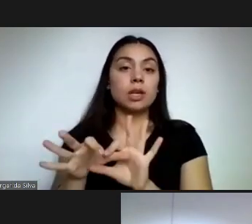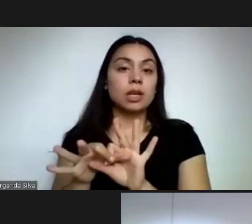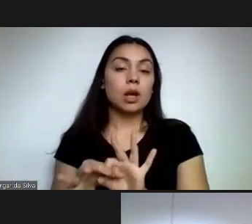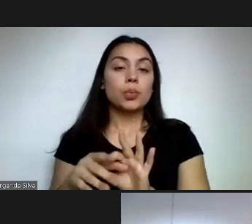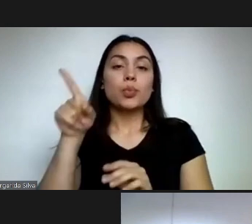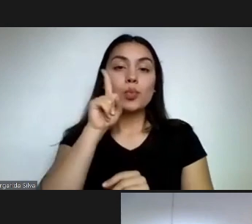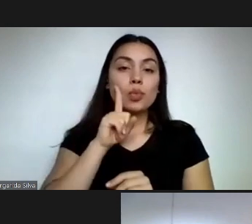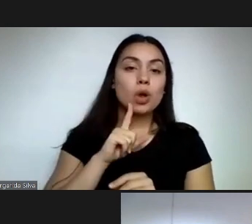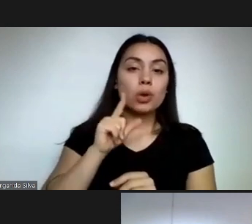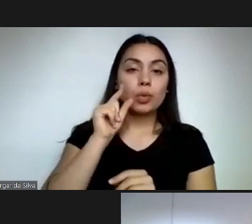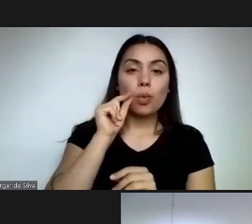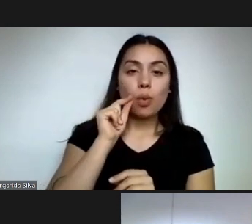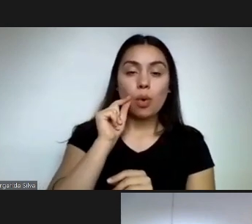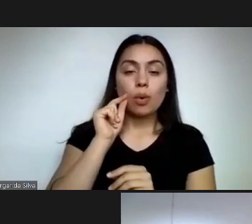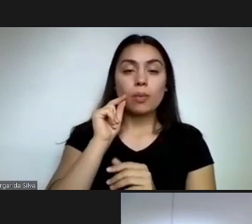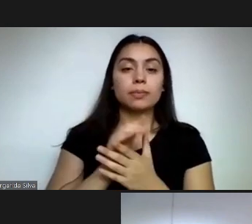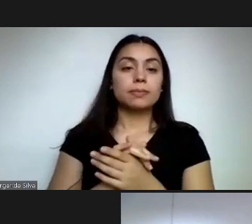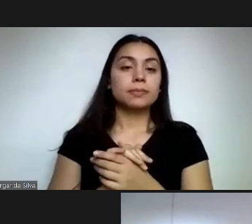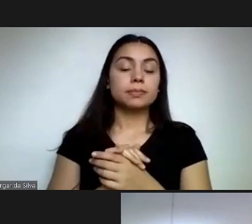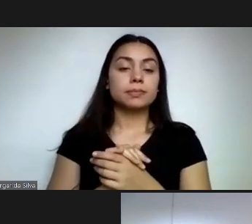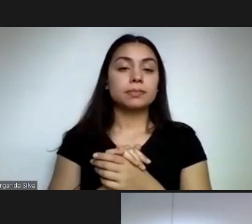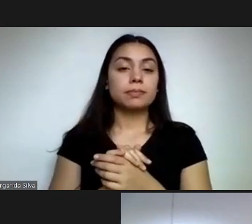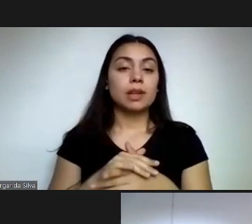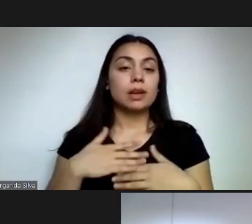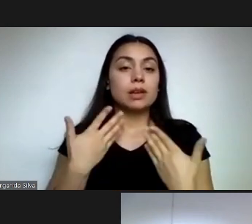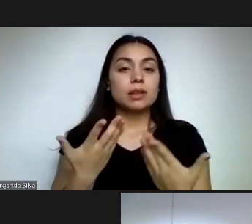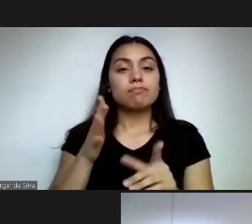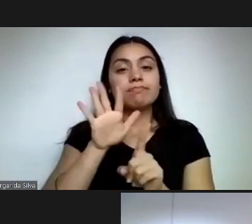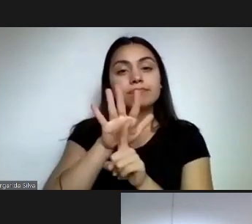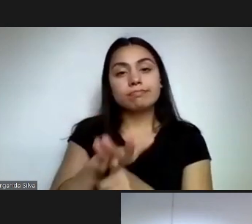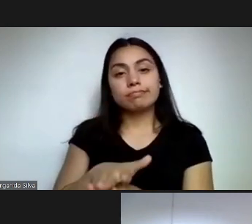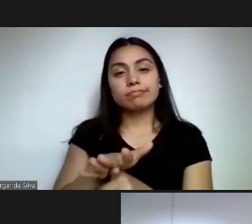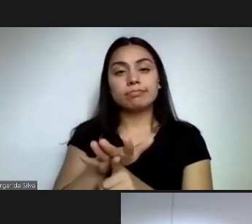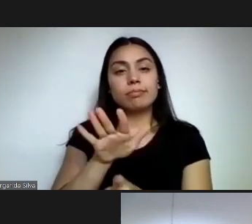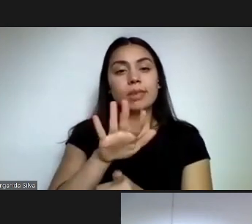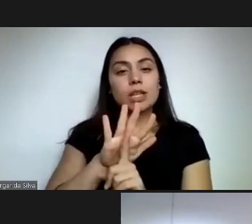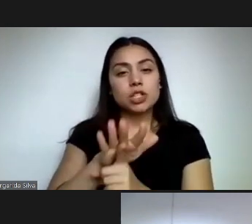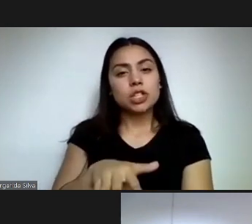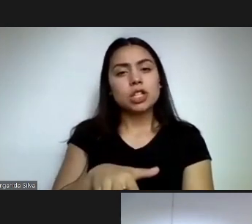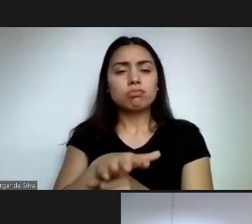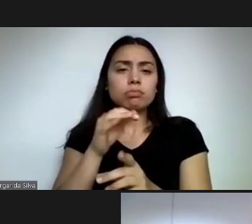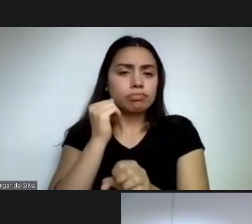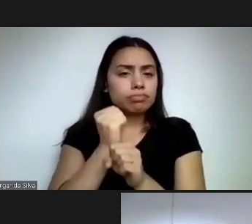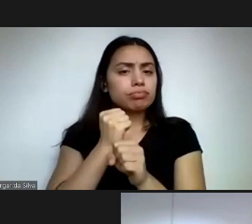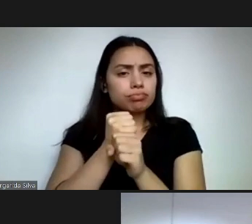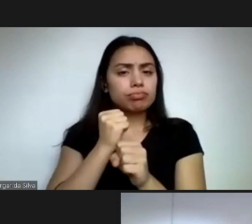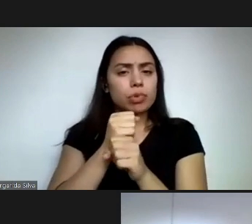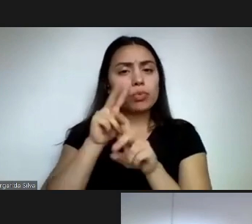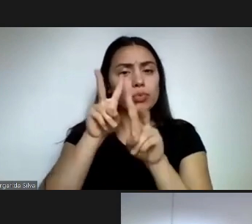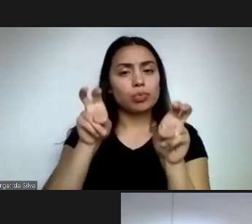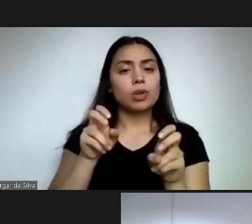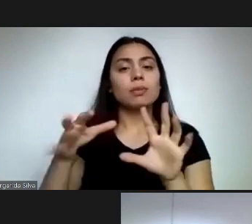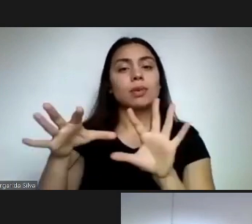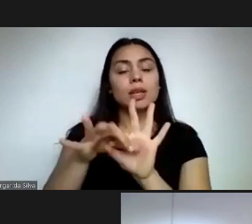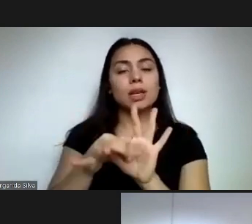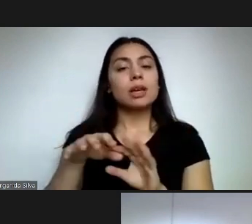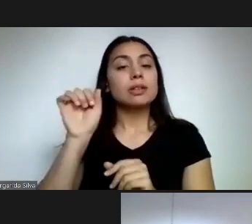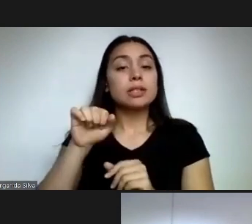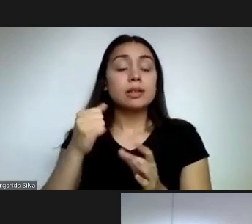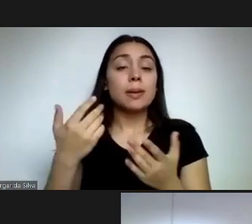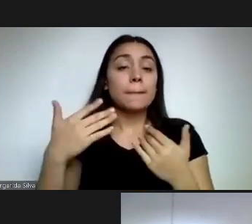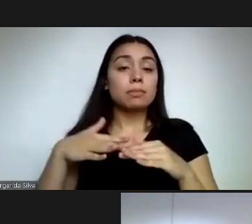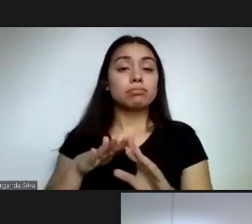exemplo. Portanto, temos trabalhado discriminação às vezes de forma indireta ou associada a